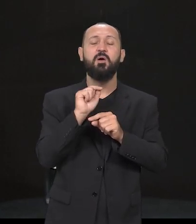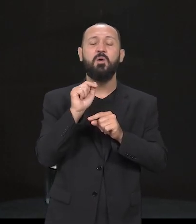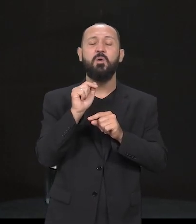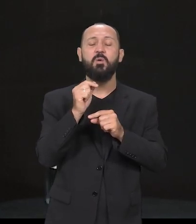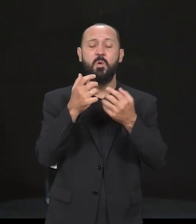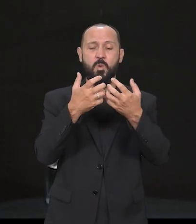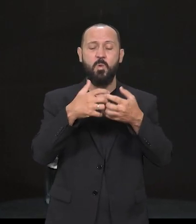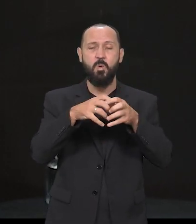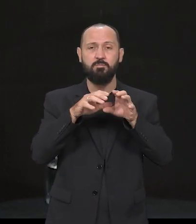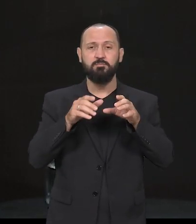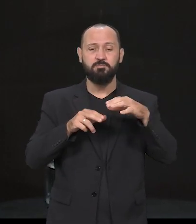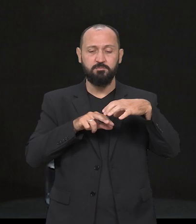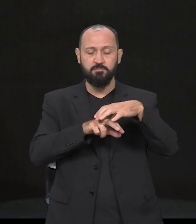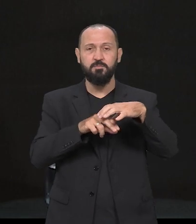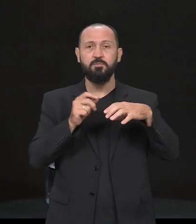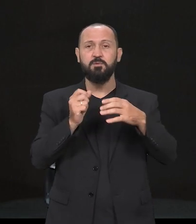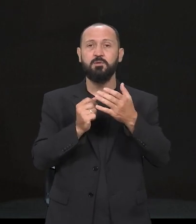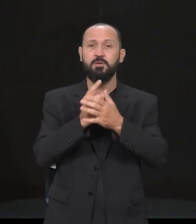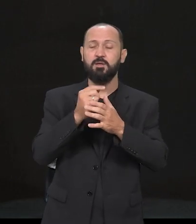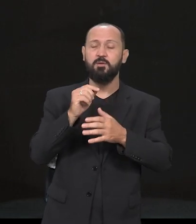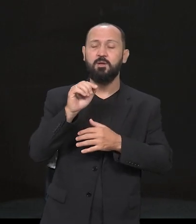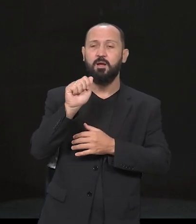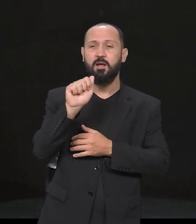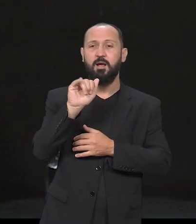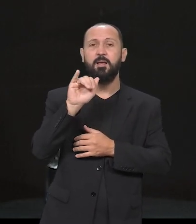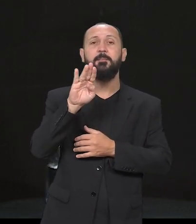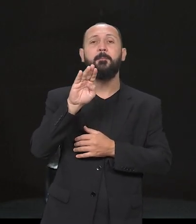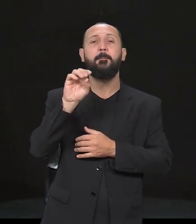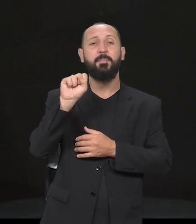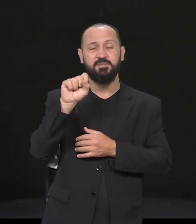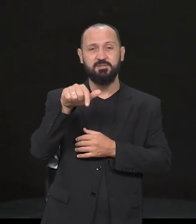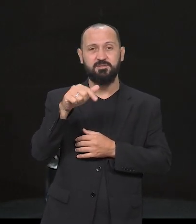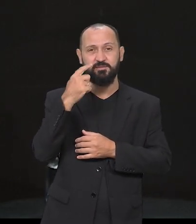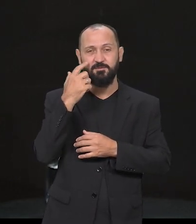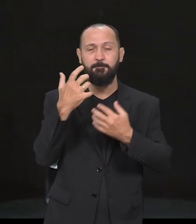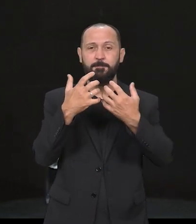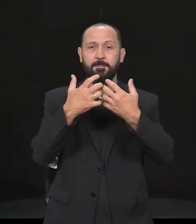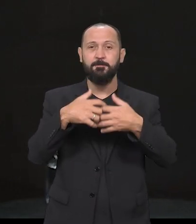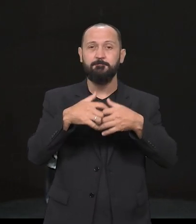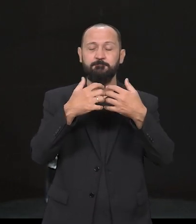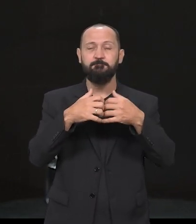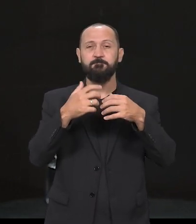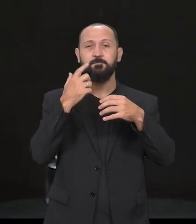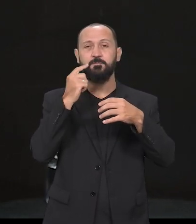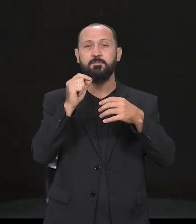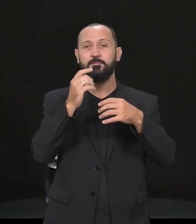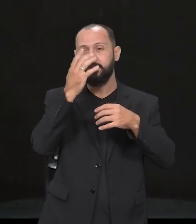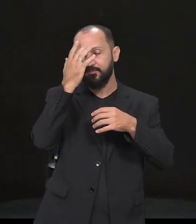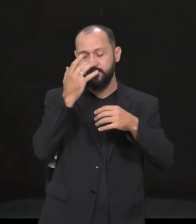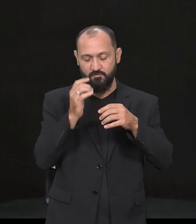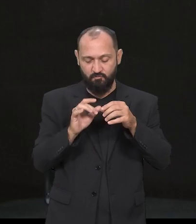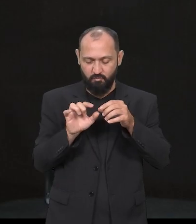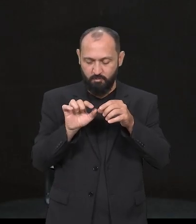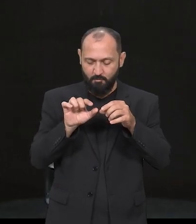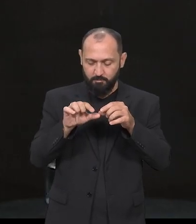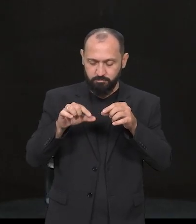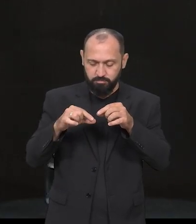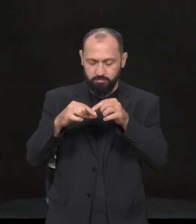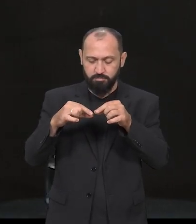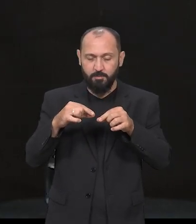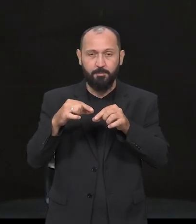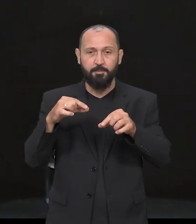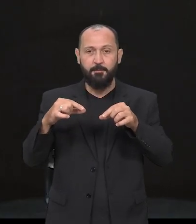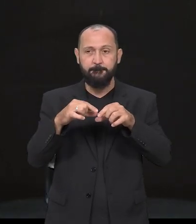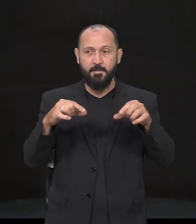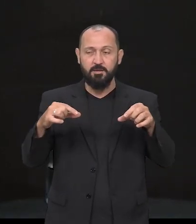equipamento do fabricante do AIBS, que é o equipamento do banco de perfis balísticos. Então